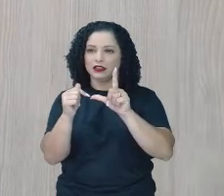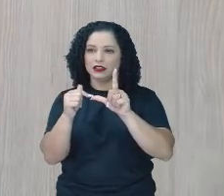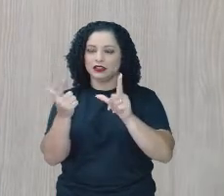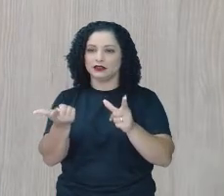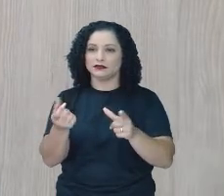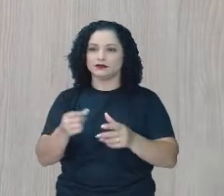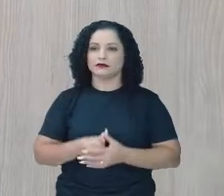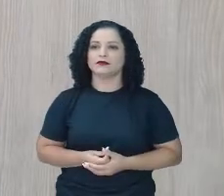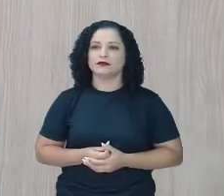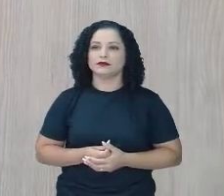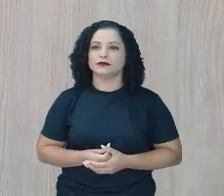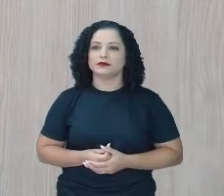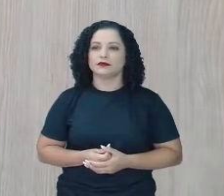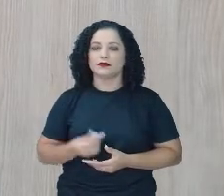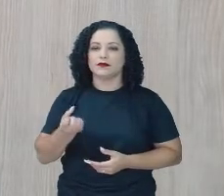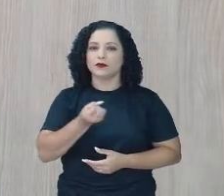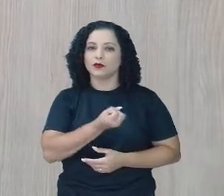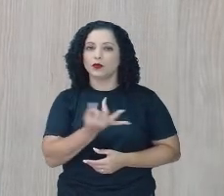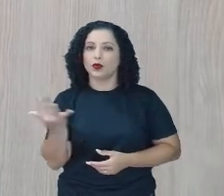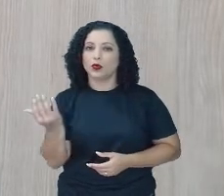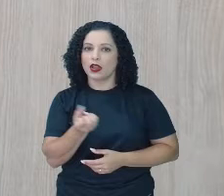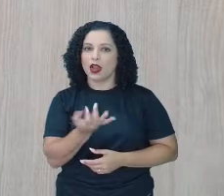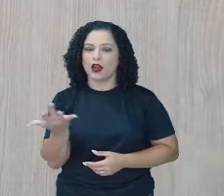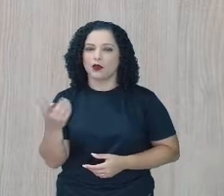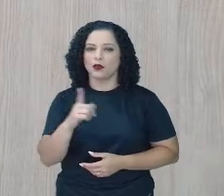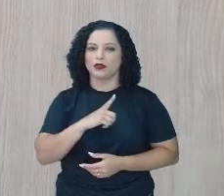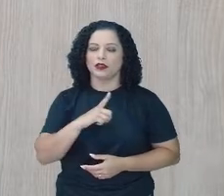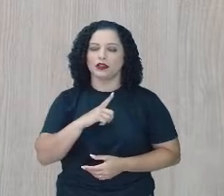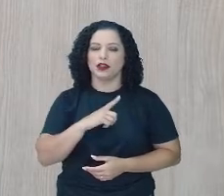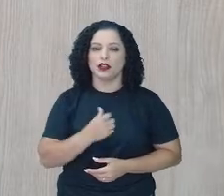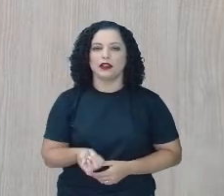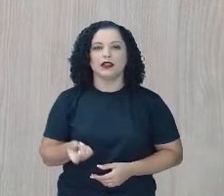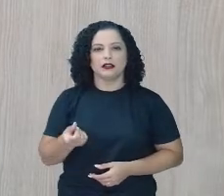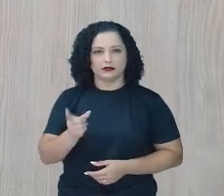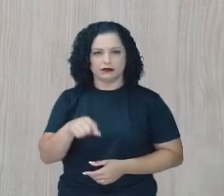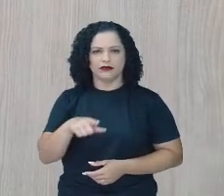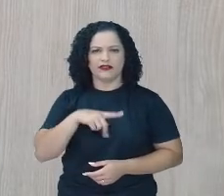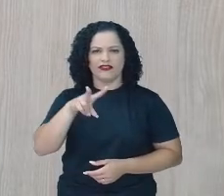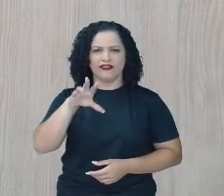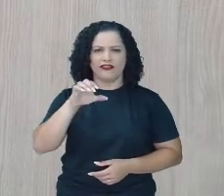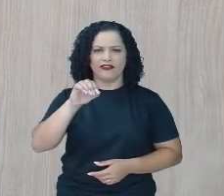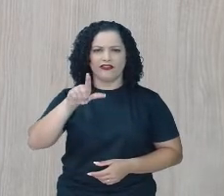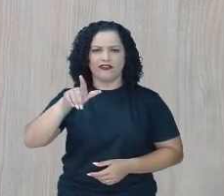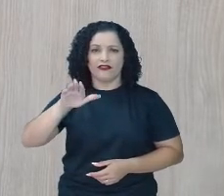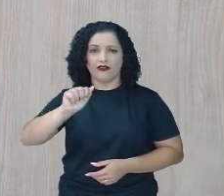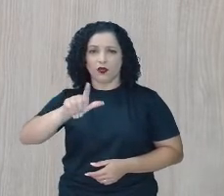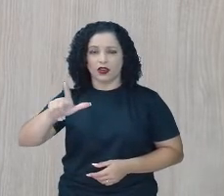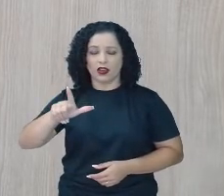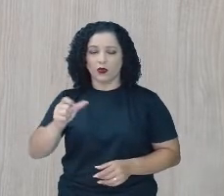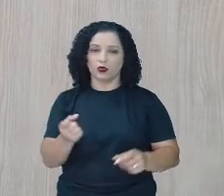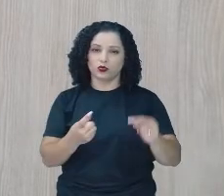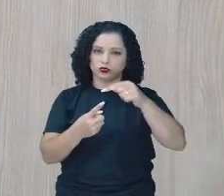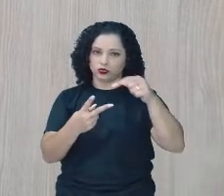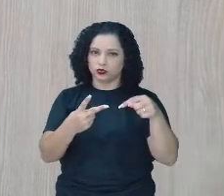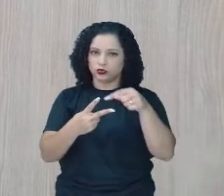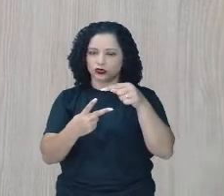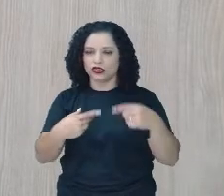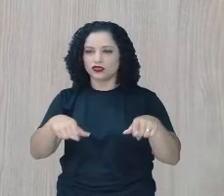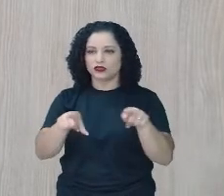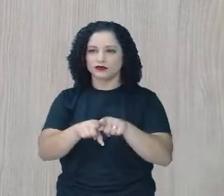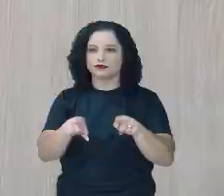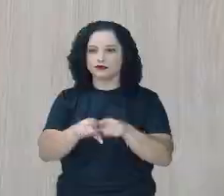sim, pois é. O plural delas é formado por duas vogais e um S, tá? Como a palavra radio já tem as duas vogais, o I e o O no